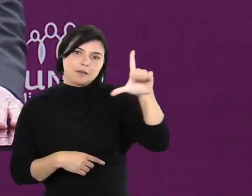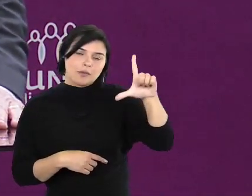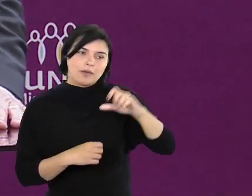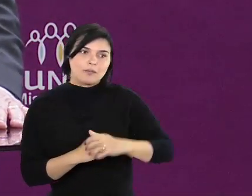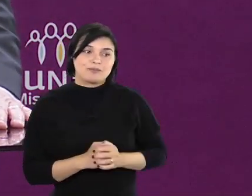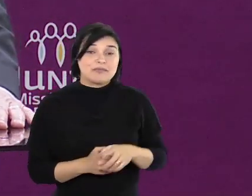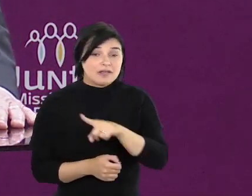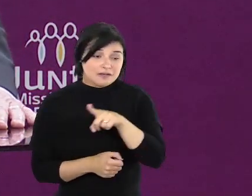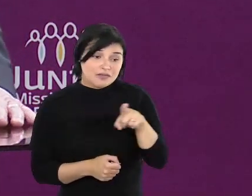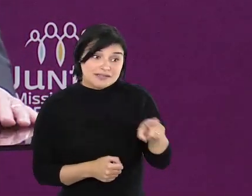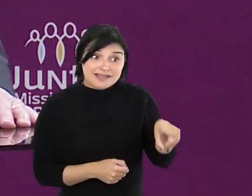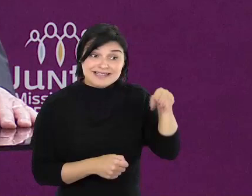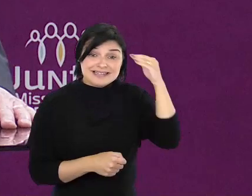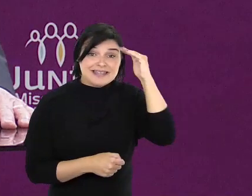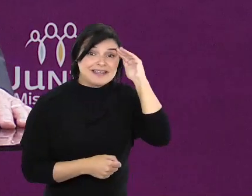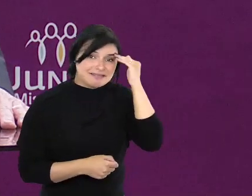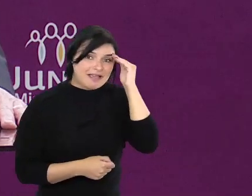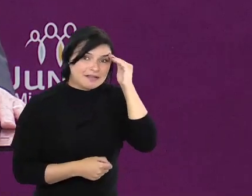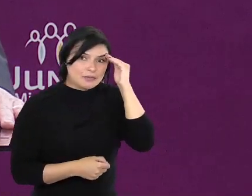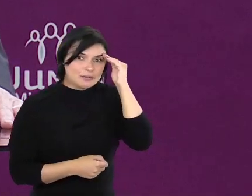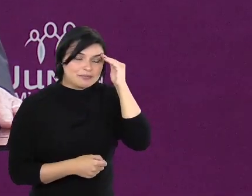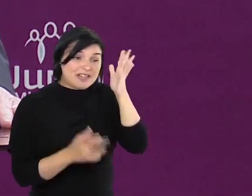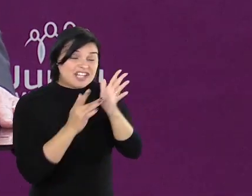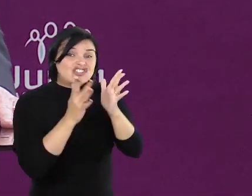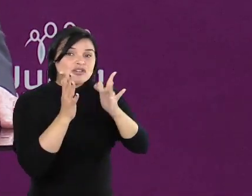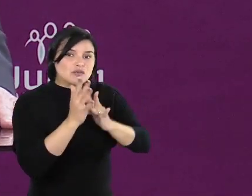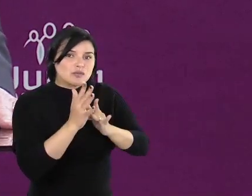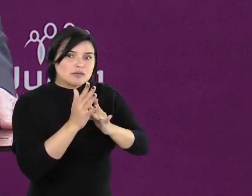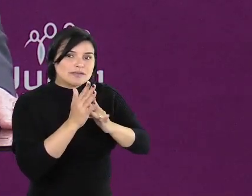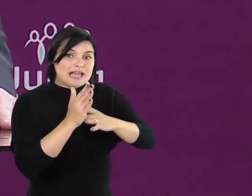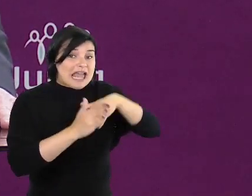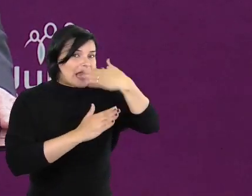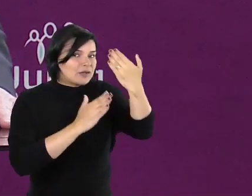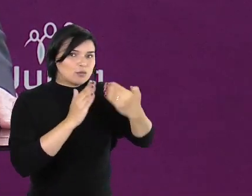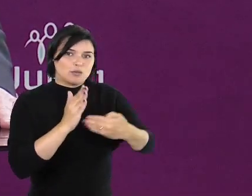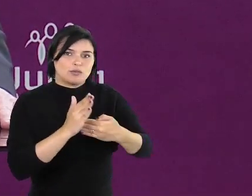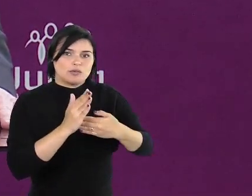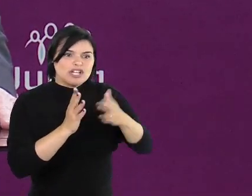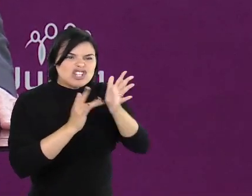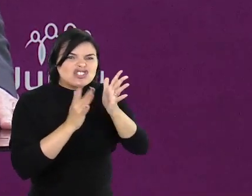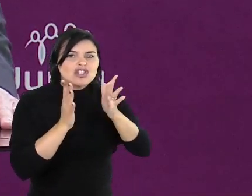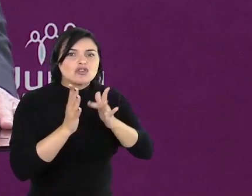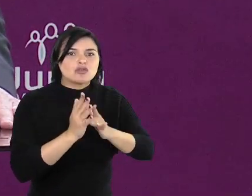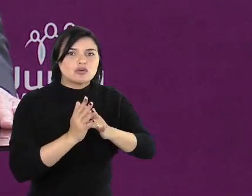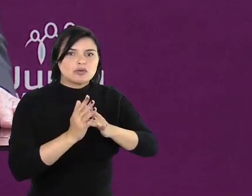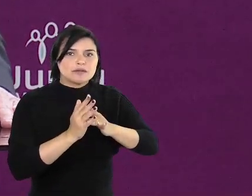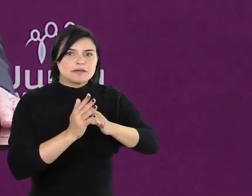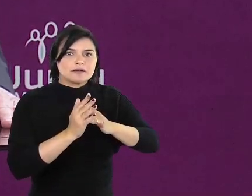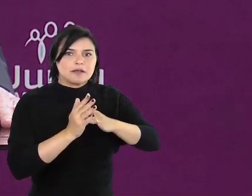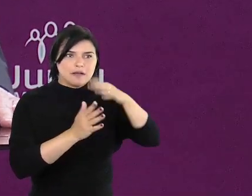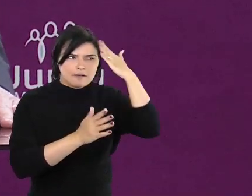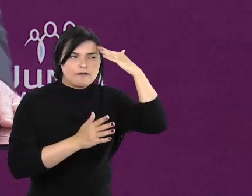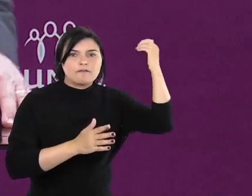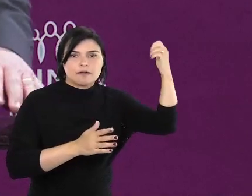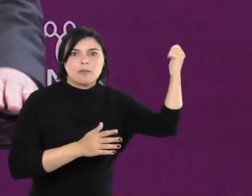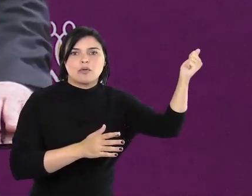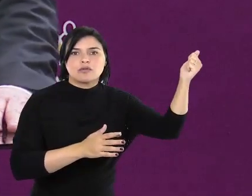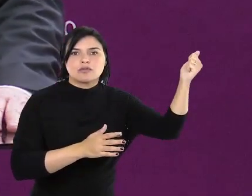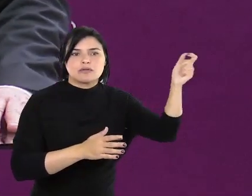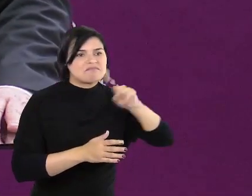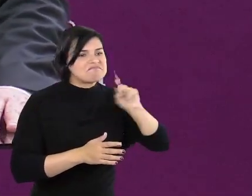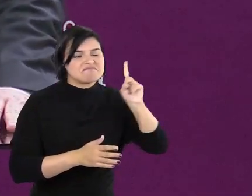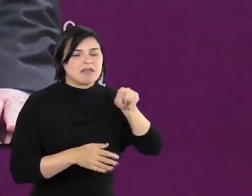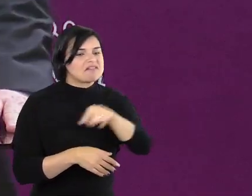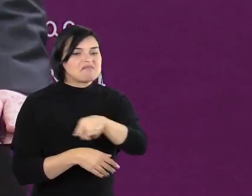que Jesus é A Celebridade ele é tudo e nós estamos aqui para servi-lo